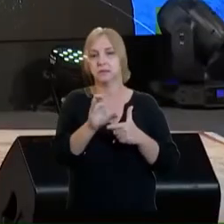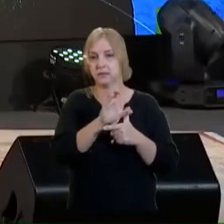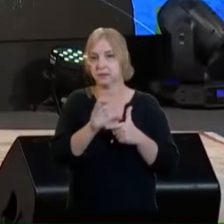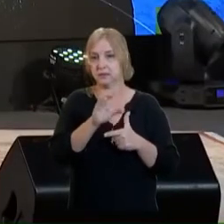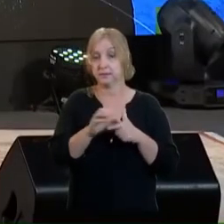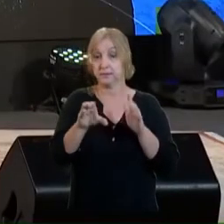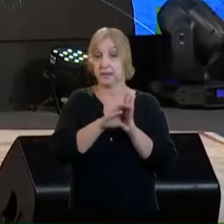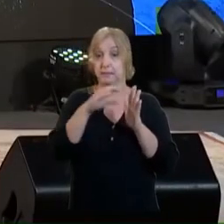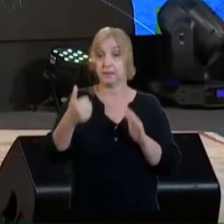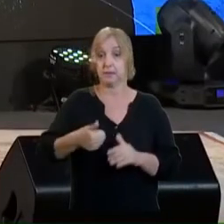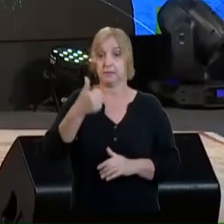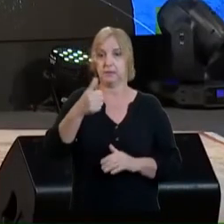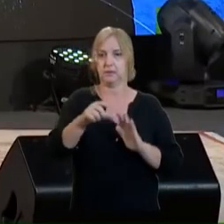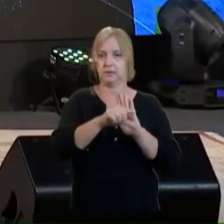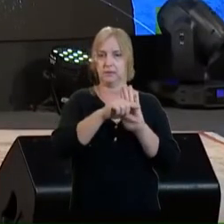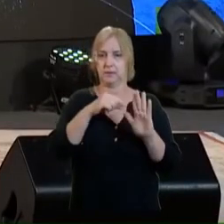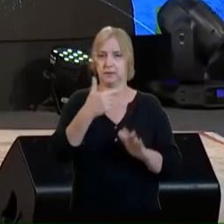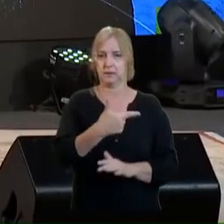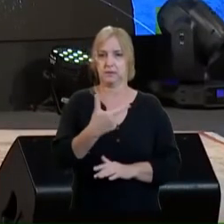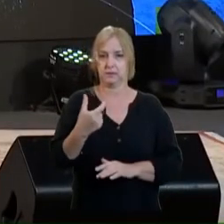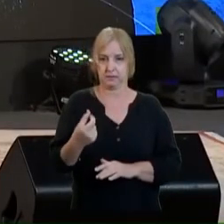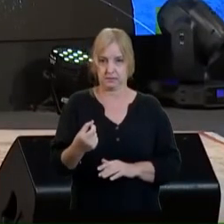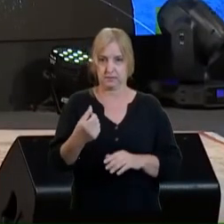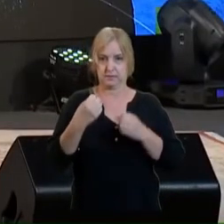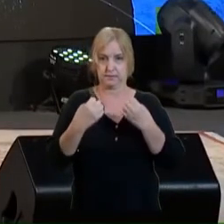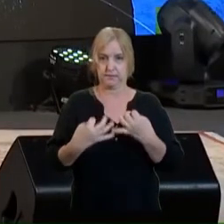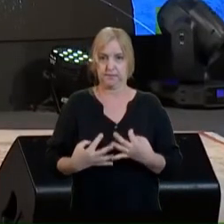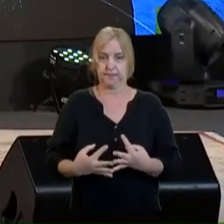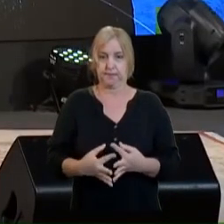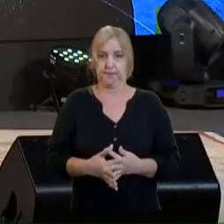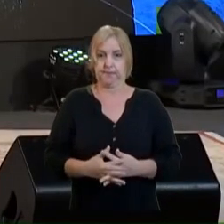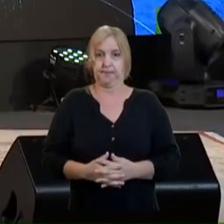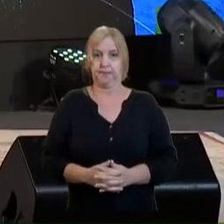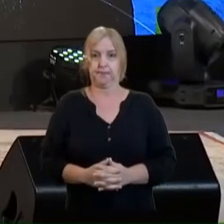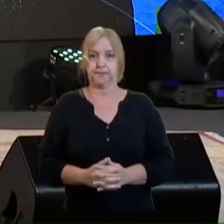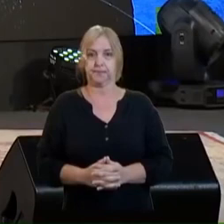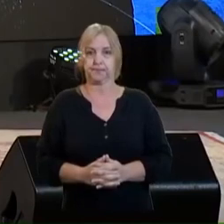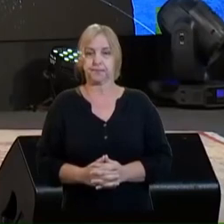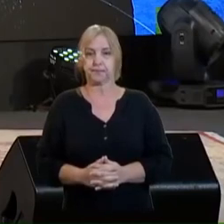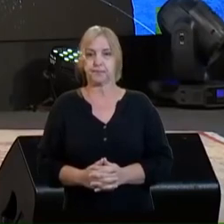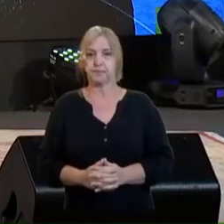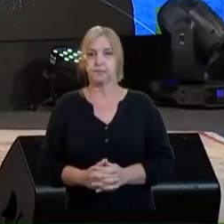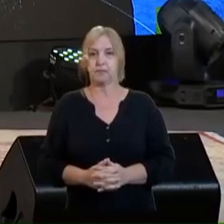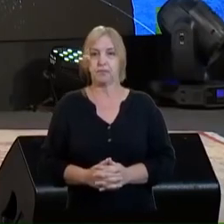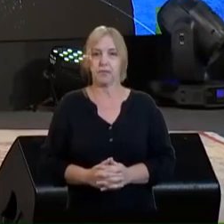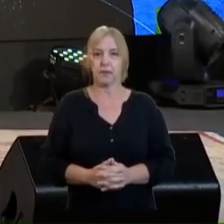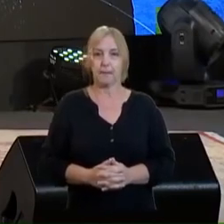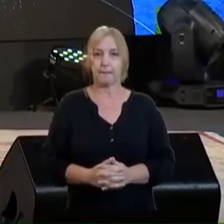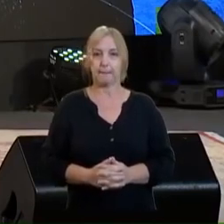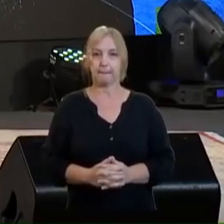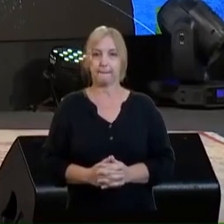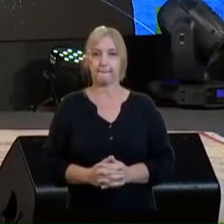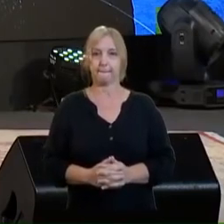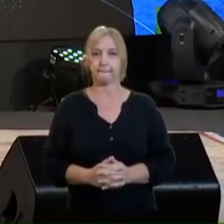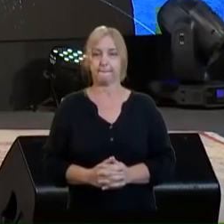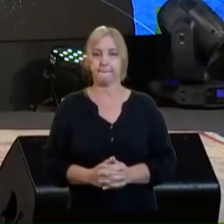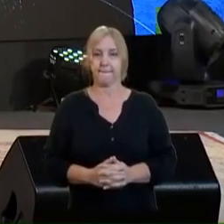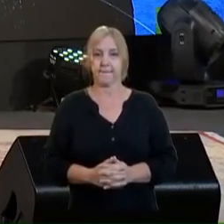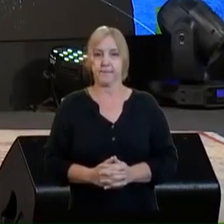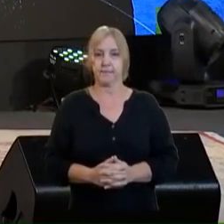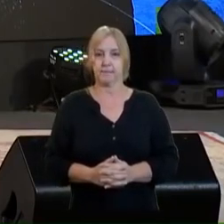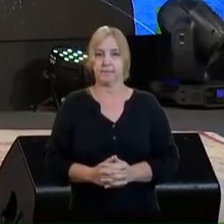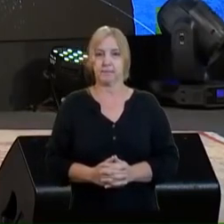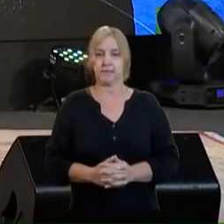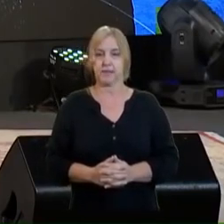o verso de número 20. 2 Coríntios, capítulo 1, o versículo de número 20 diz